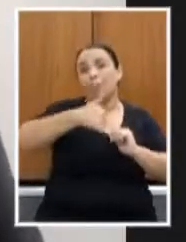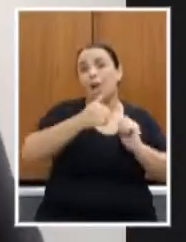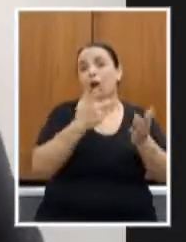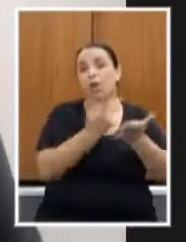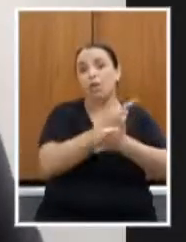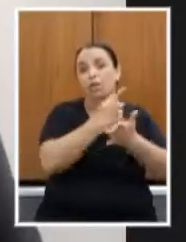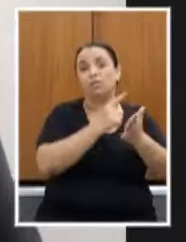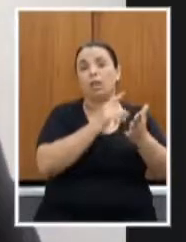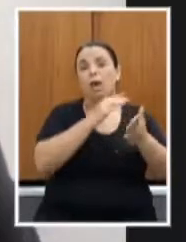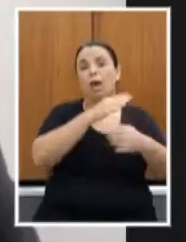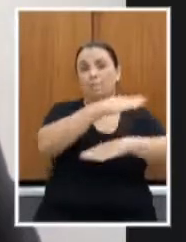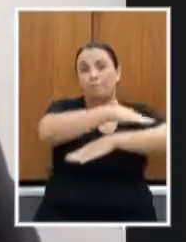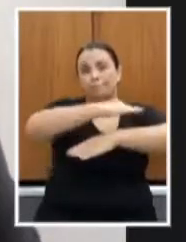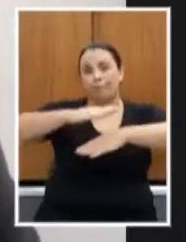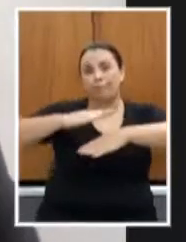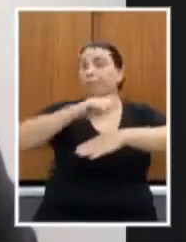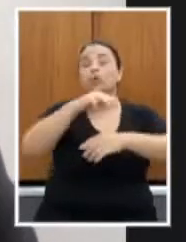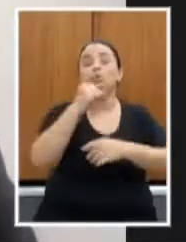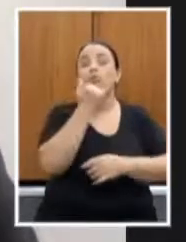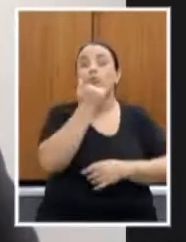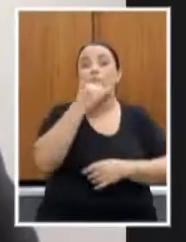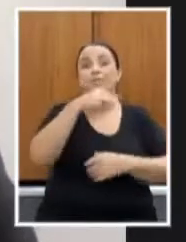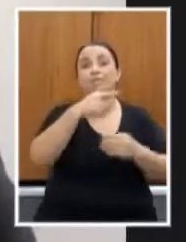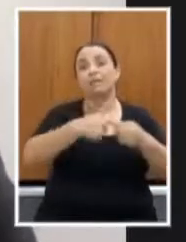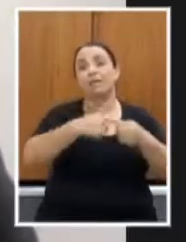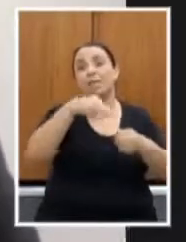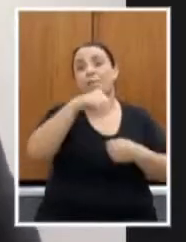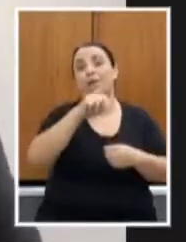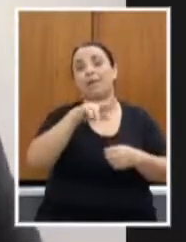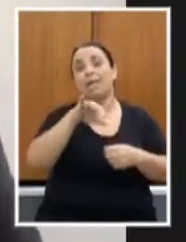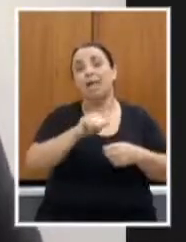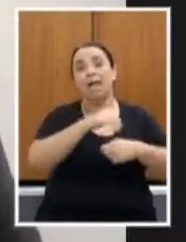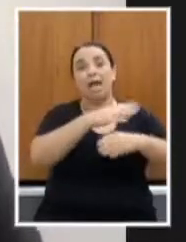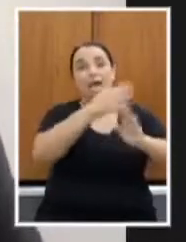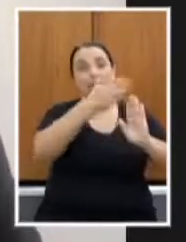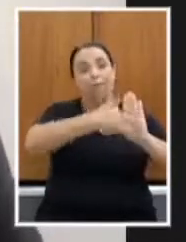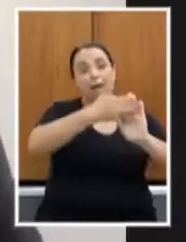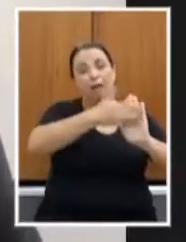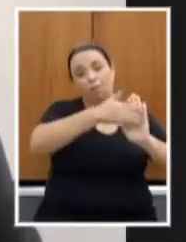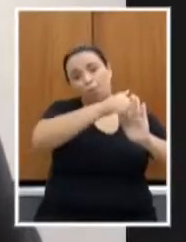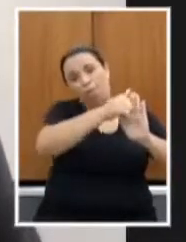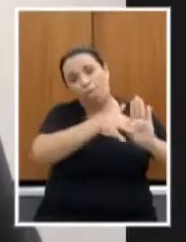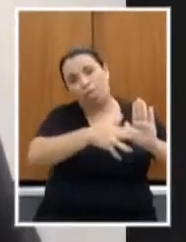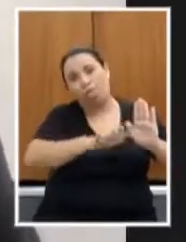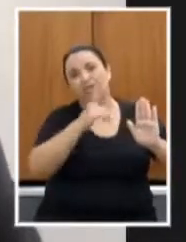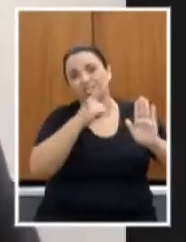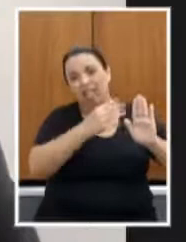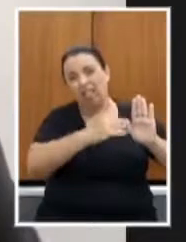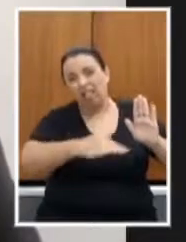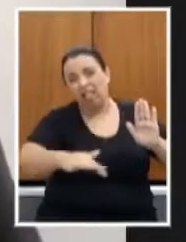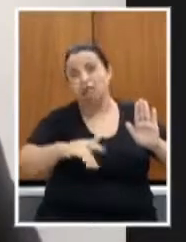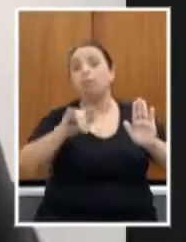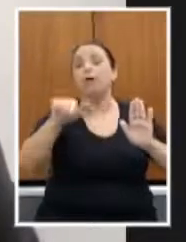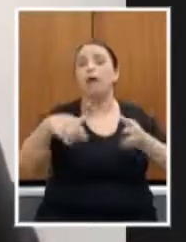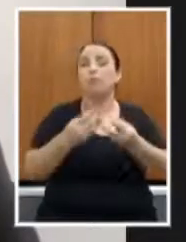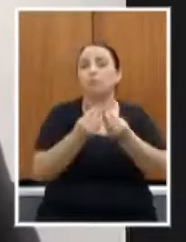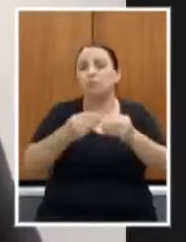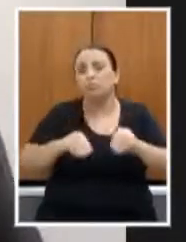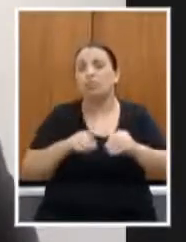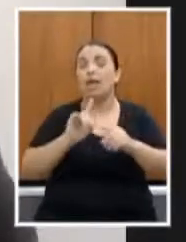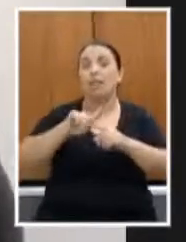hoje presidente Agostinho Patrus, foi uma recomendação, foi amplos debates, passou em várias comissões,